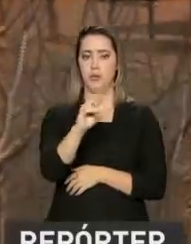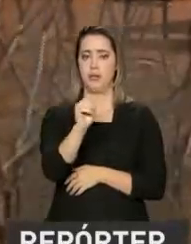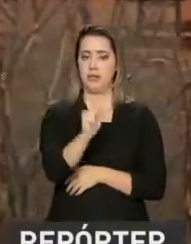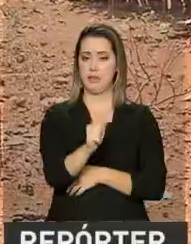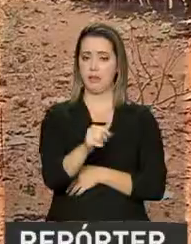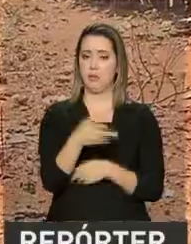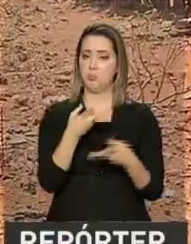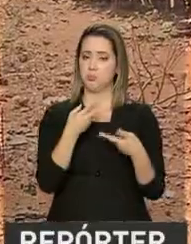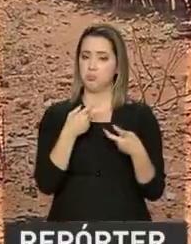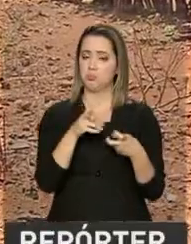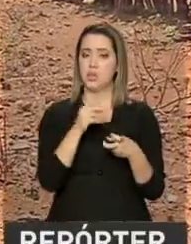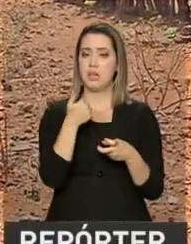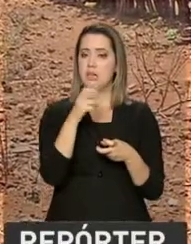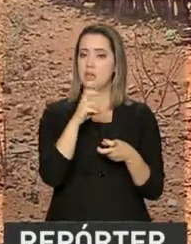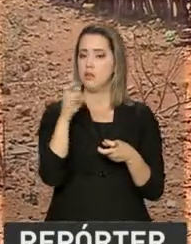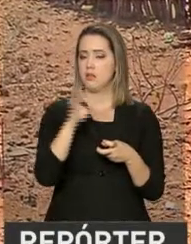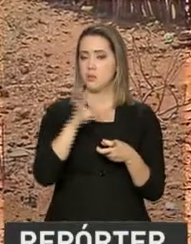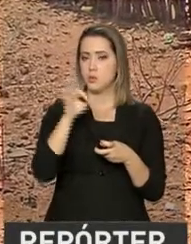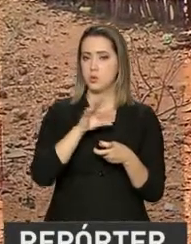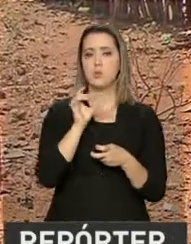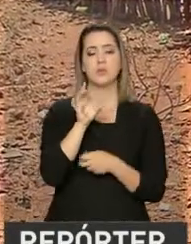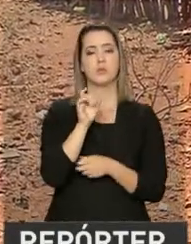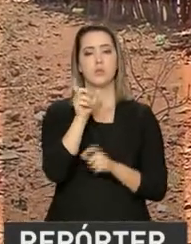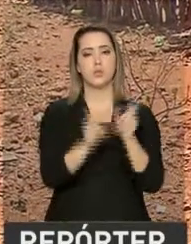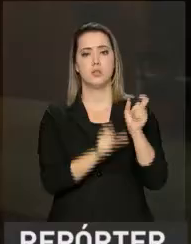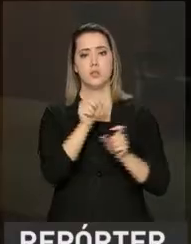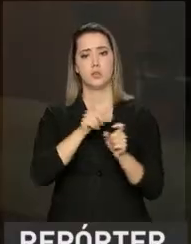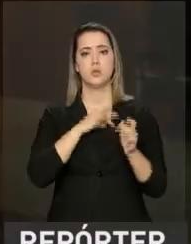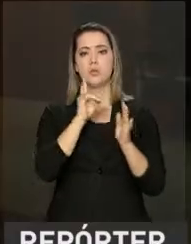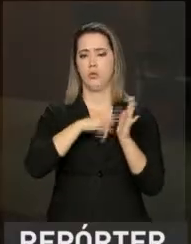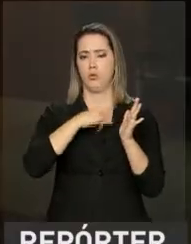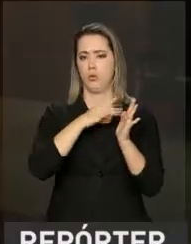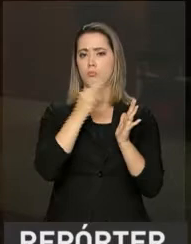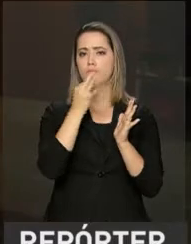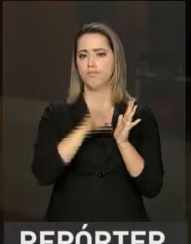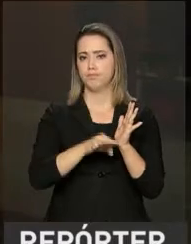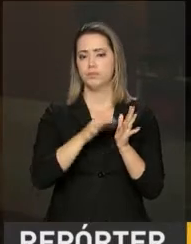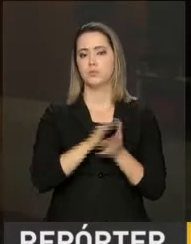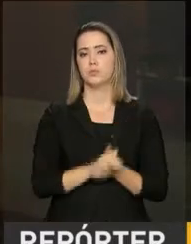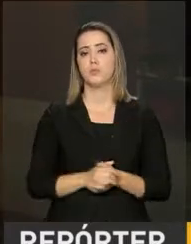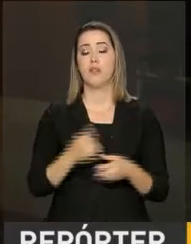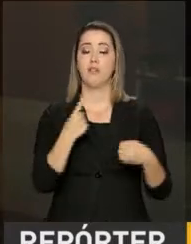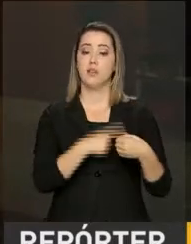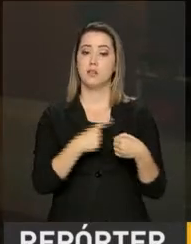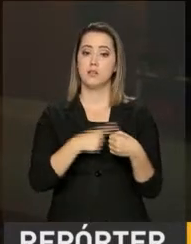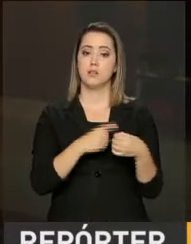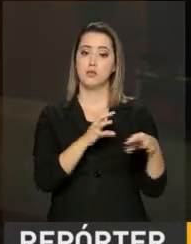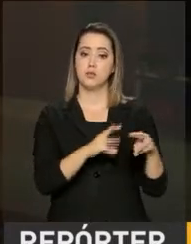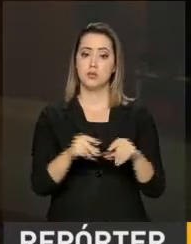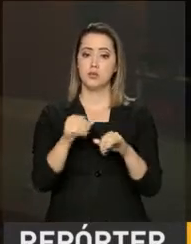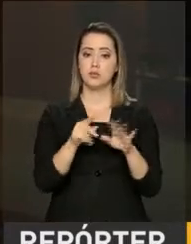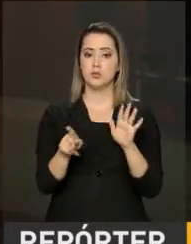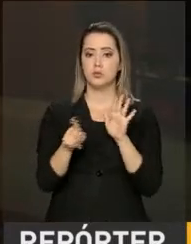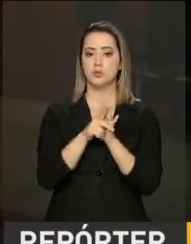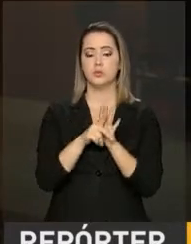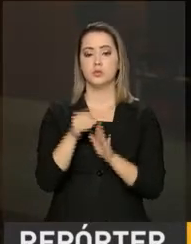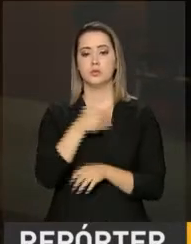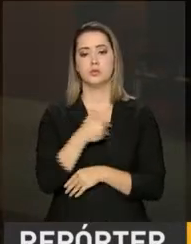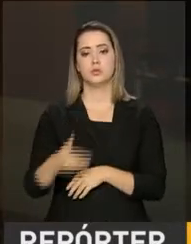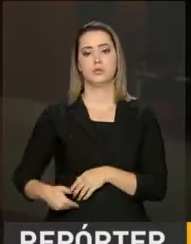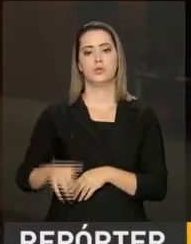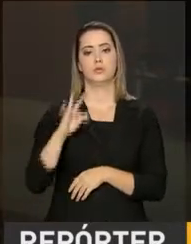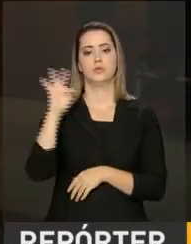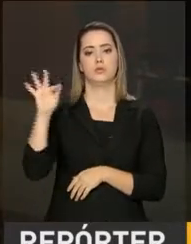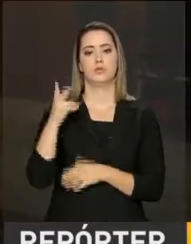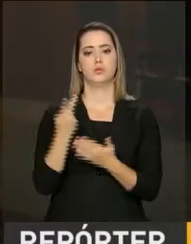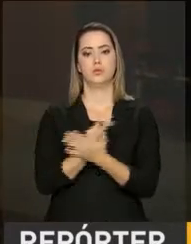assentados tenham o documento definitivo de posse nas cidades a regularização dos terrenos que pertencem à união vai